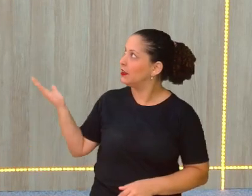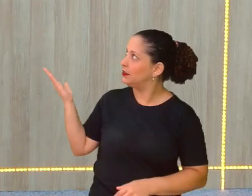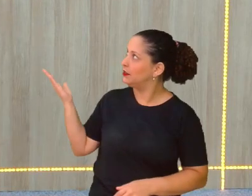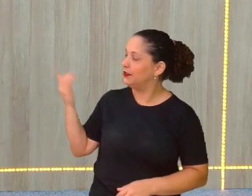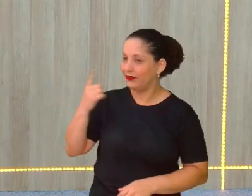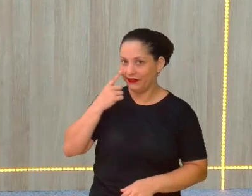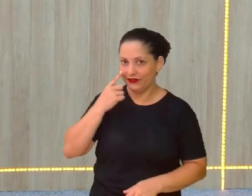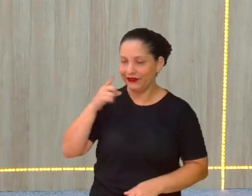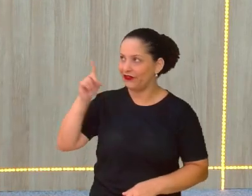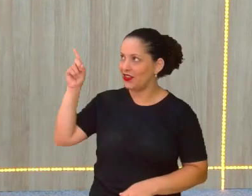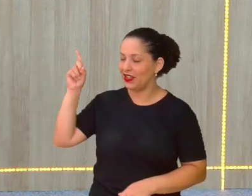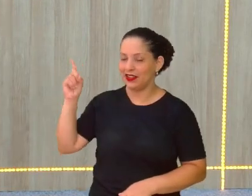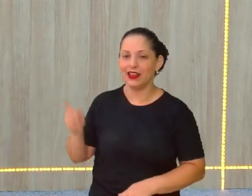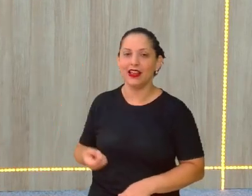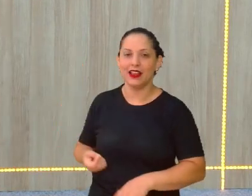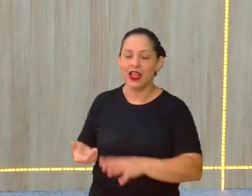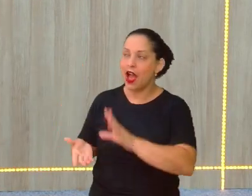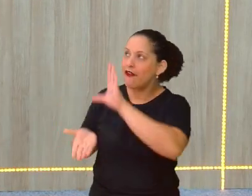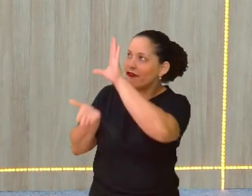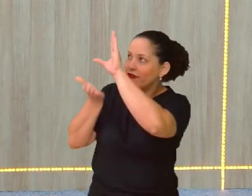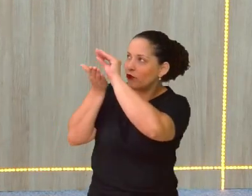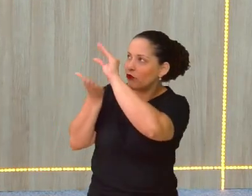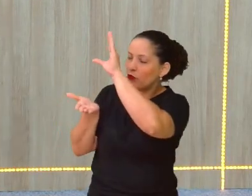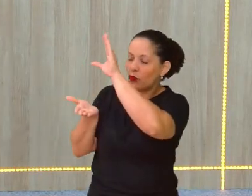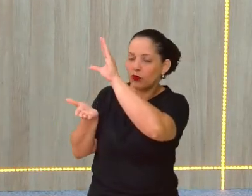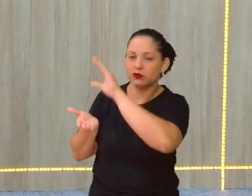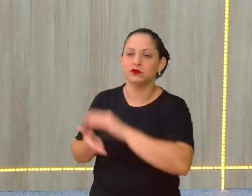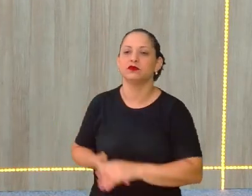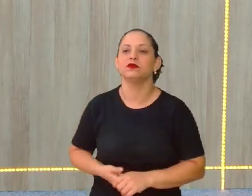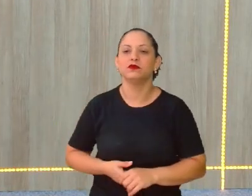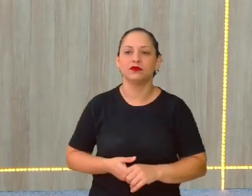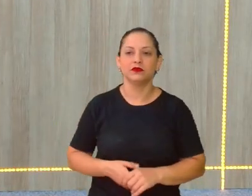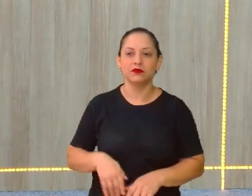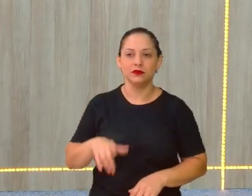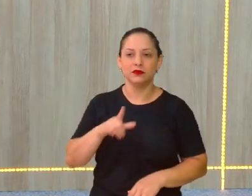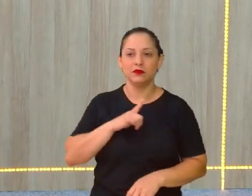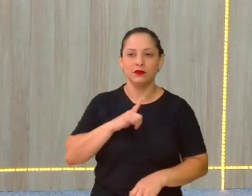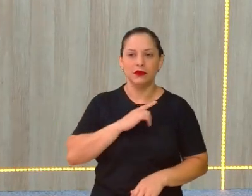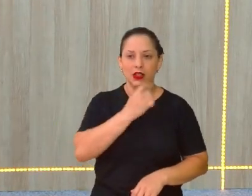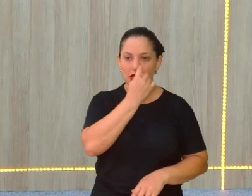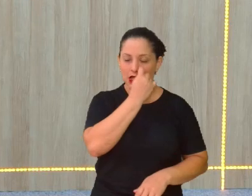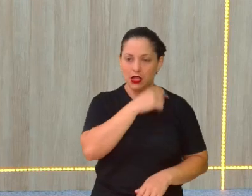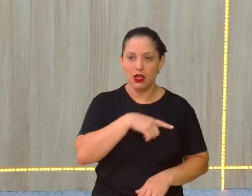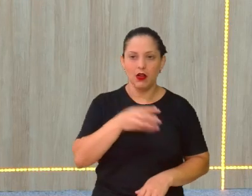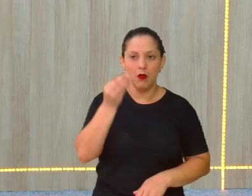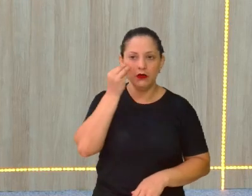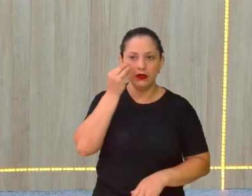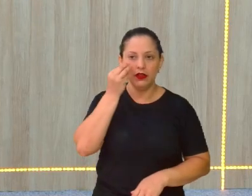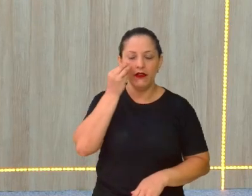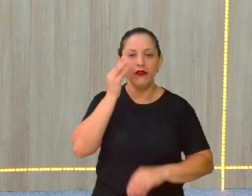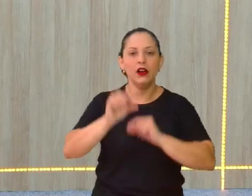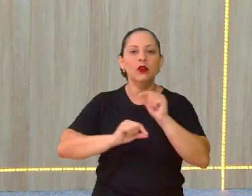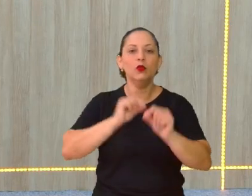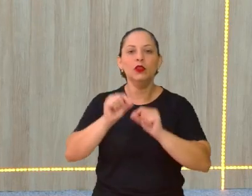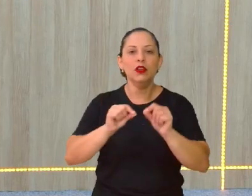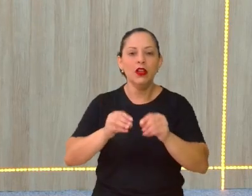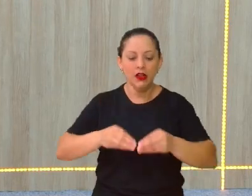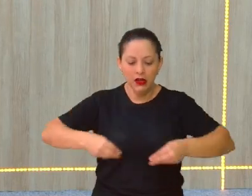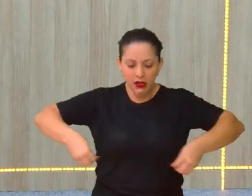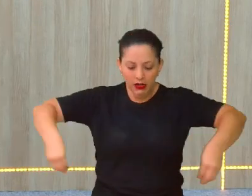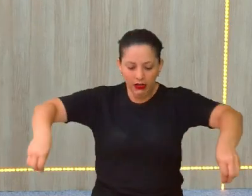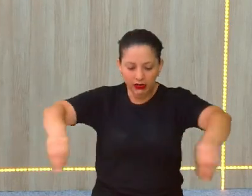né, do Google Maps, né, como a gente bem costuma definir, a península é uma porção de terra, né,